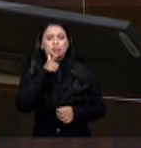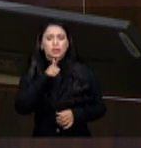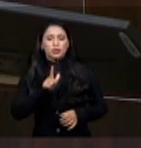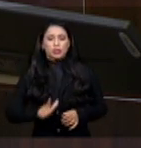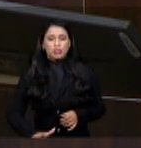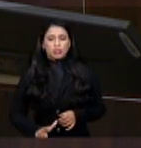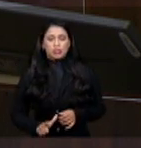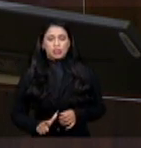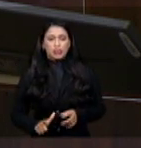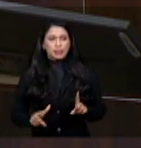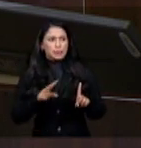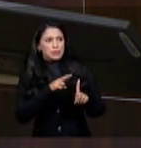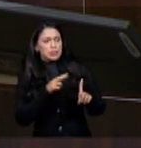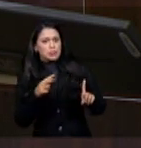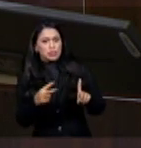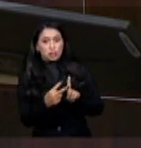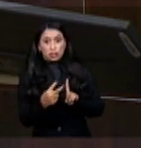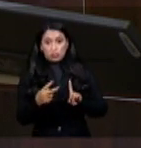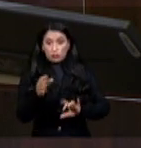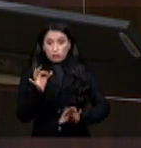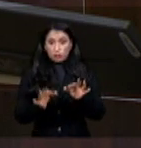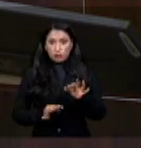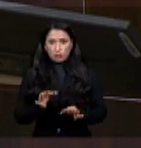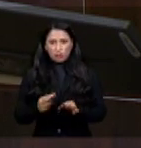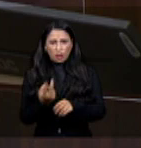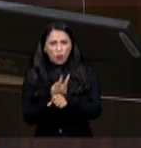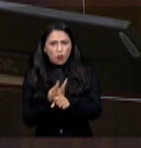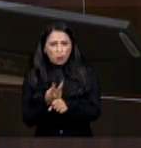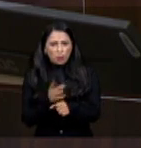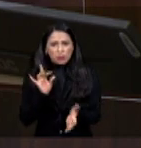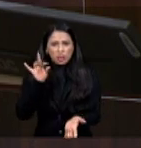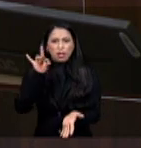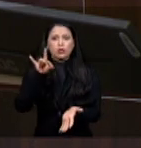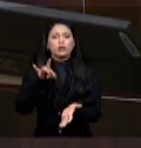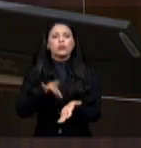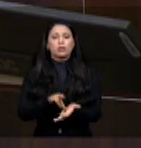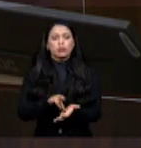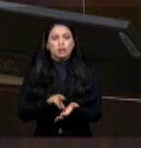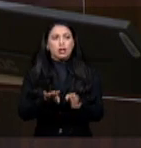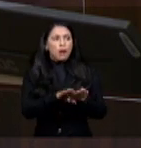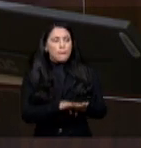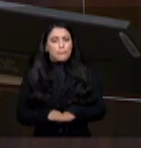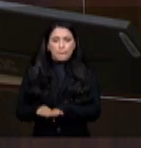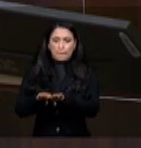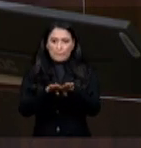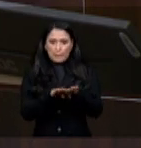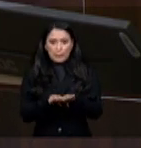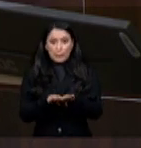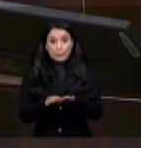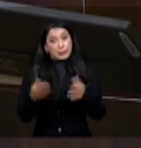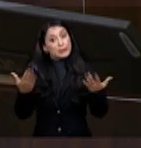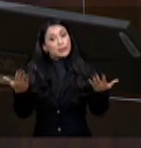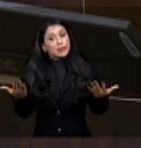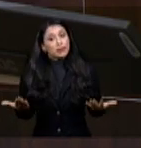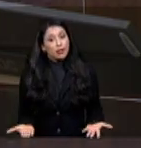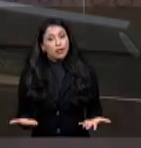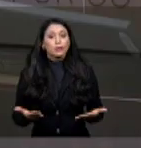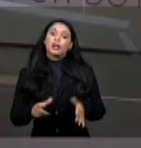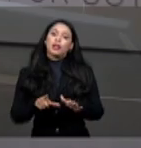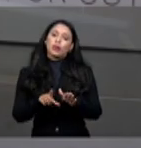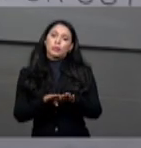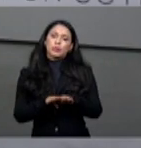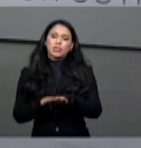Perspectiva jurídica como uma busca pela concretização do princípio da Equidade então assim é o